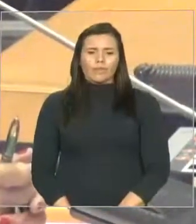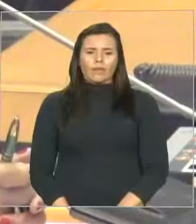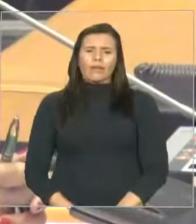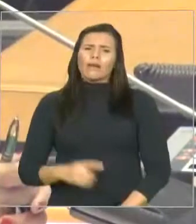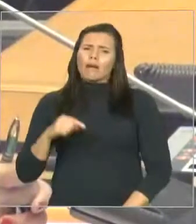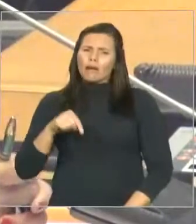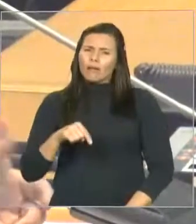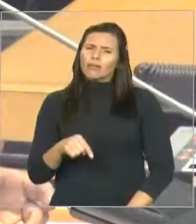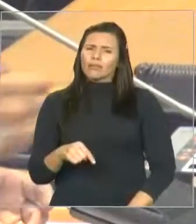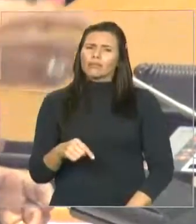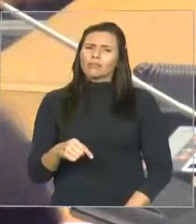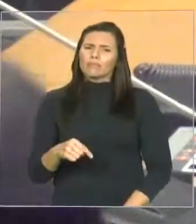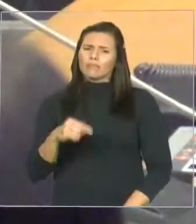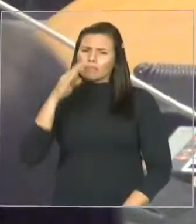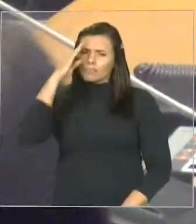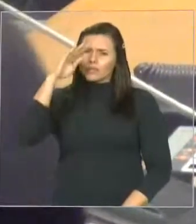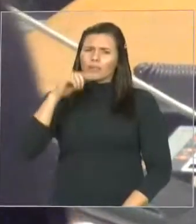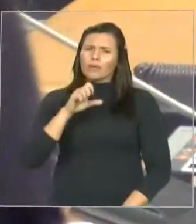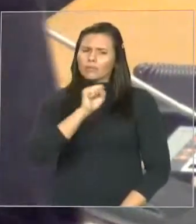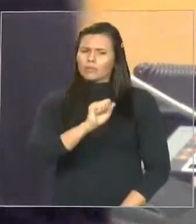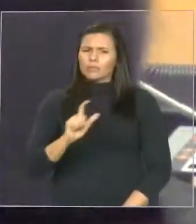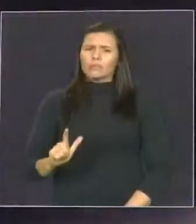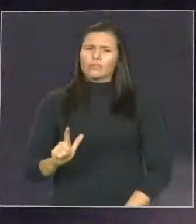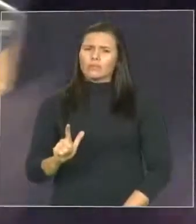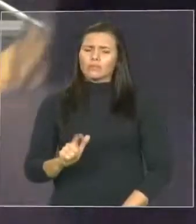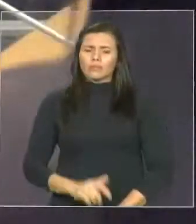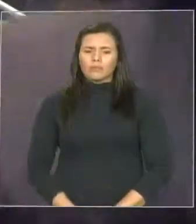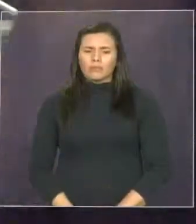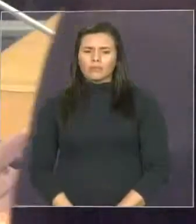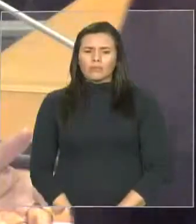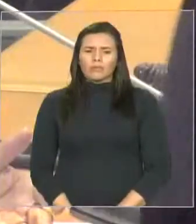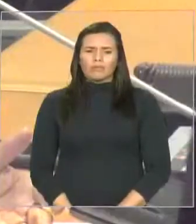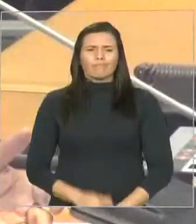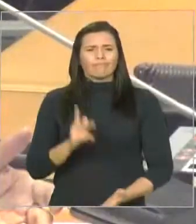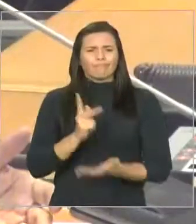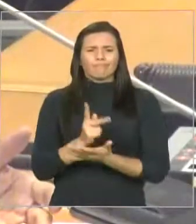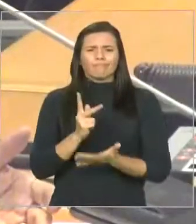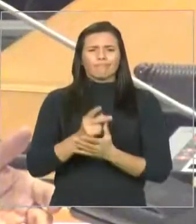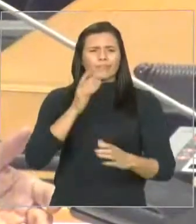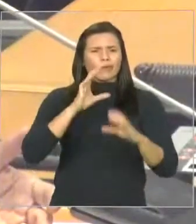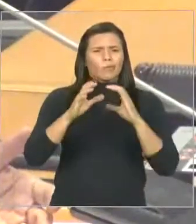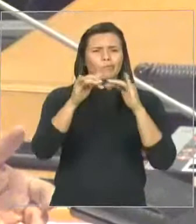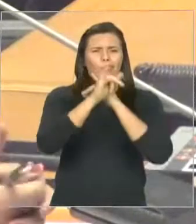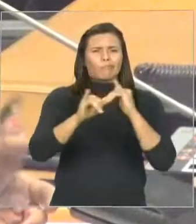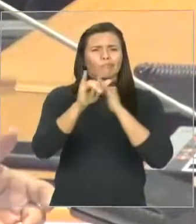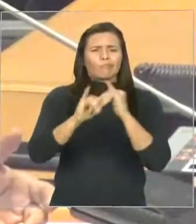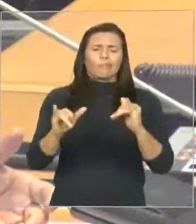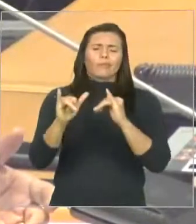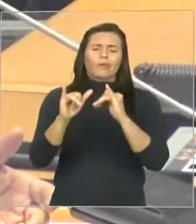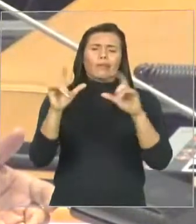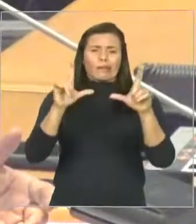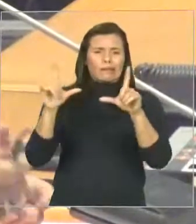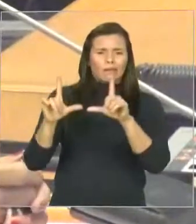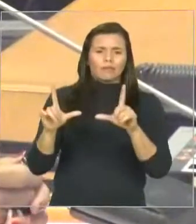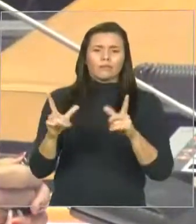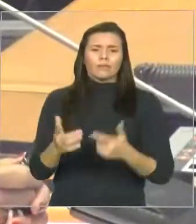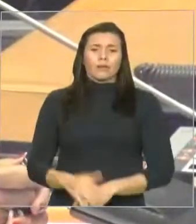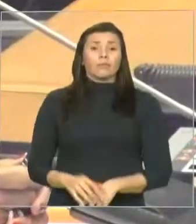ilha, saindo nos jornais, espalhadas aqui pelos